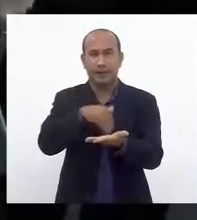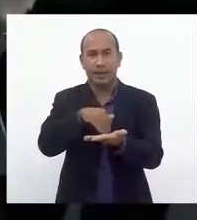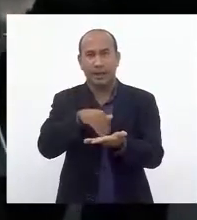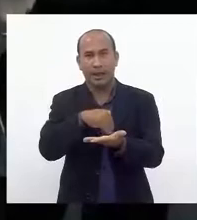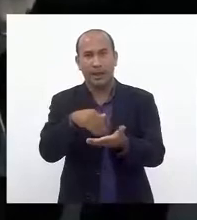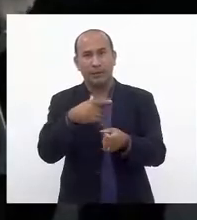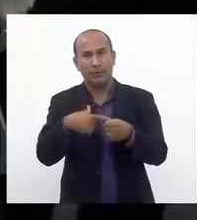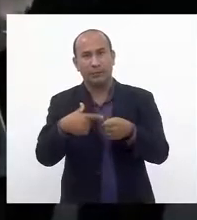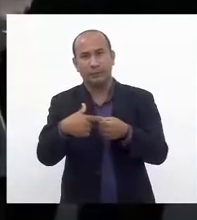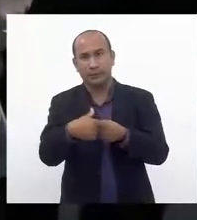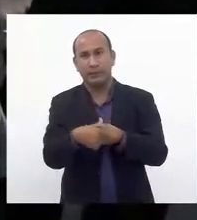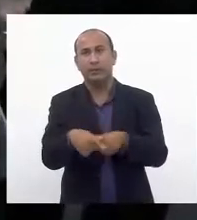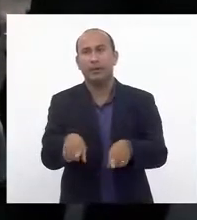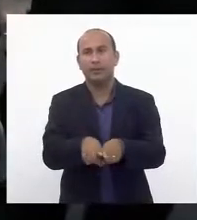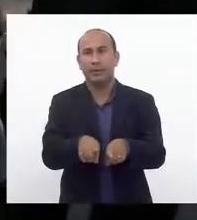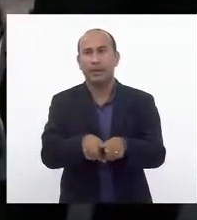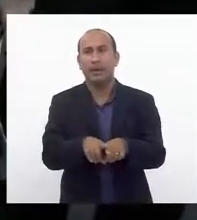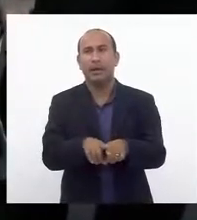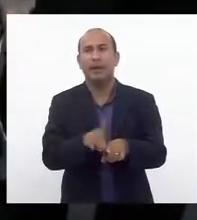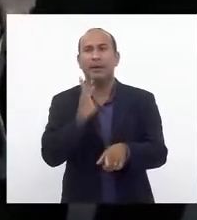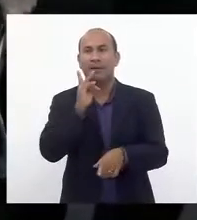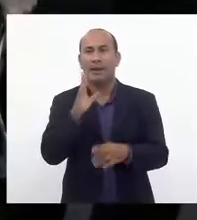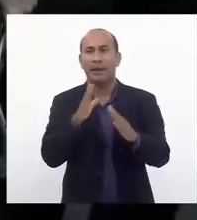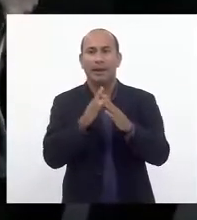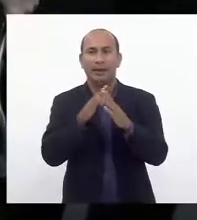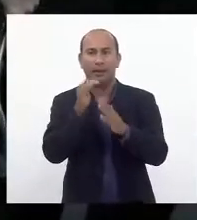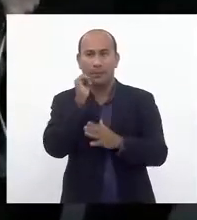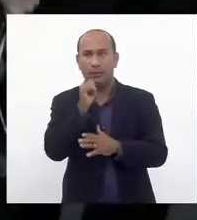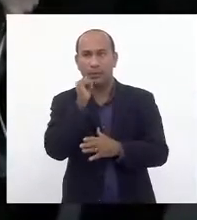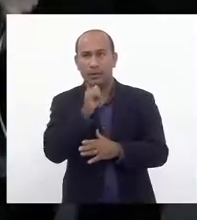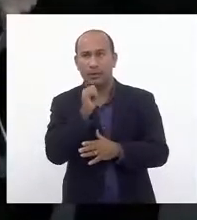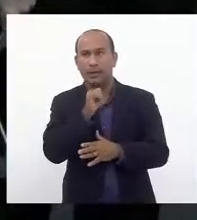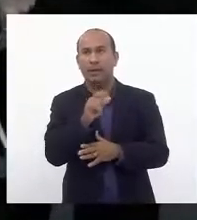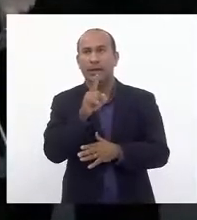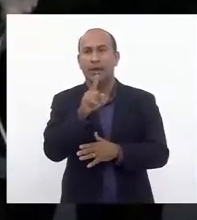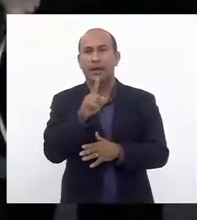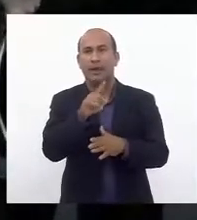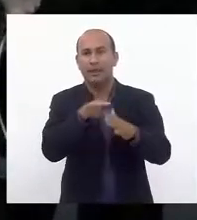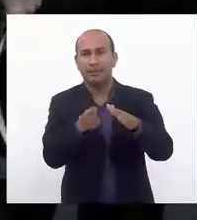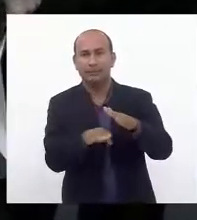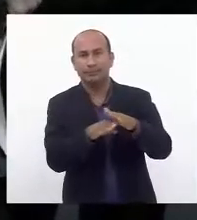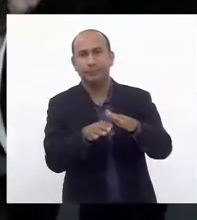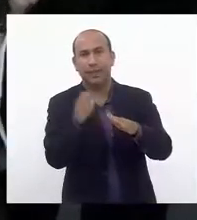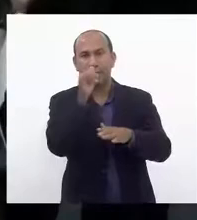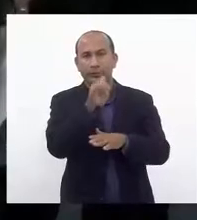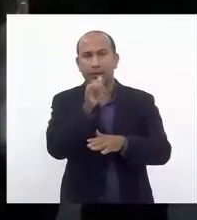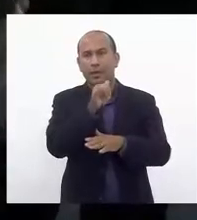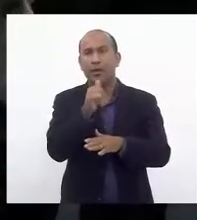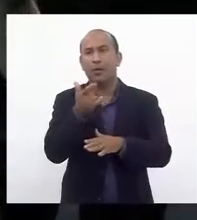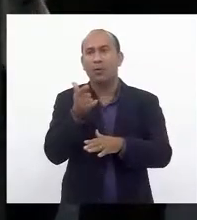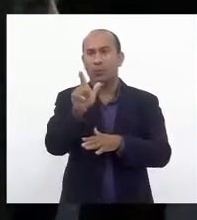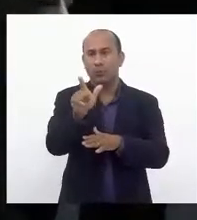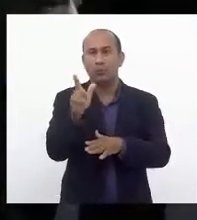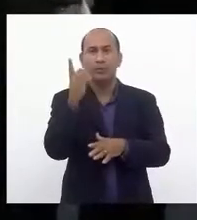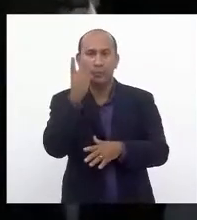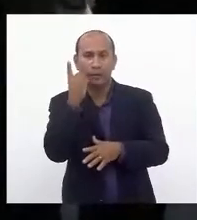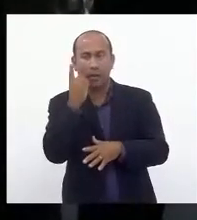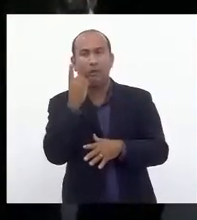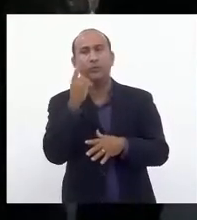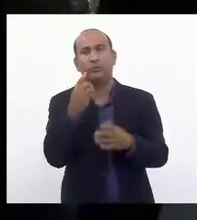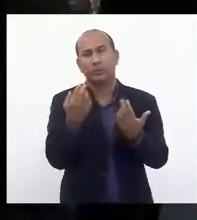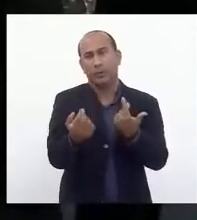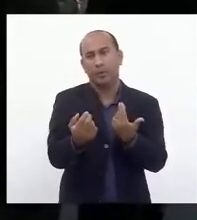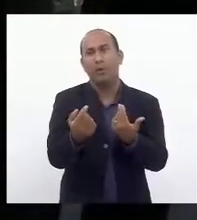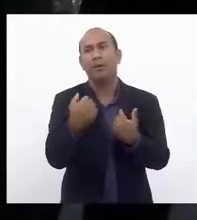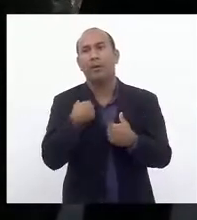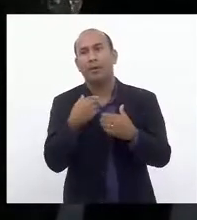e implementei a Casa da Mulher na Baixada Fluminense, também é um tema que envolve o meu mandato, assim como outros deputados. Então,